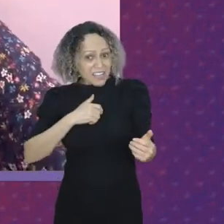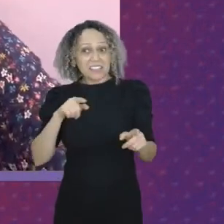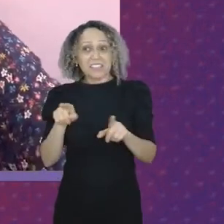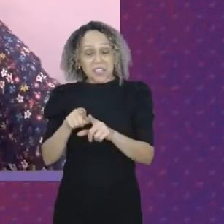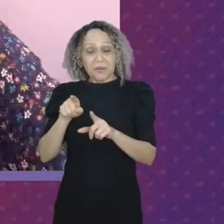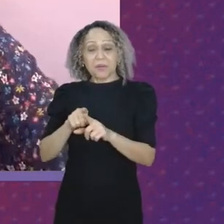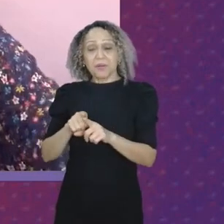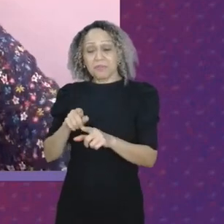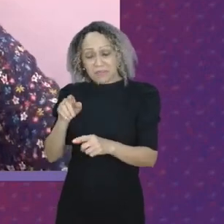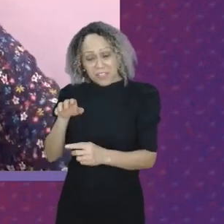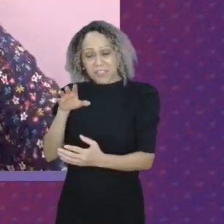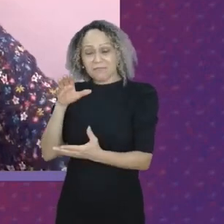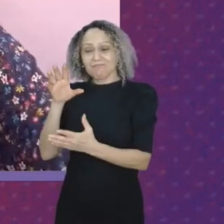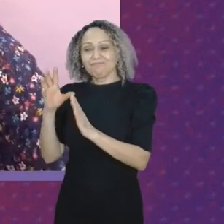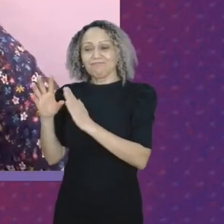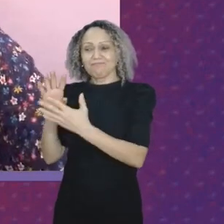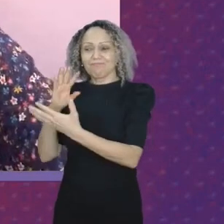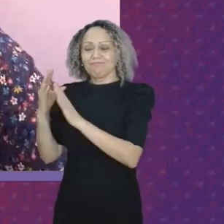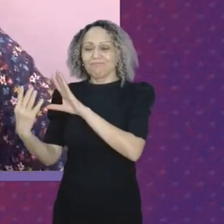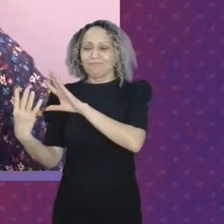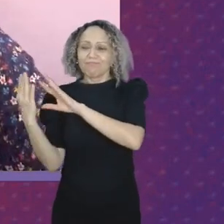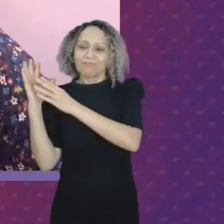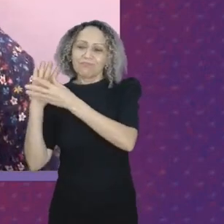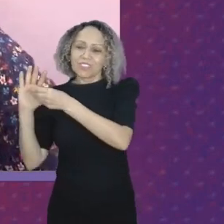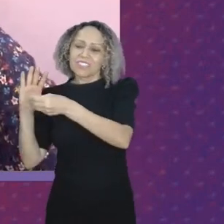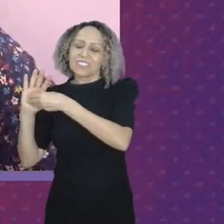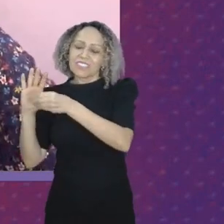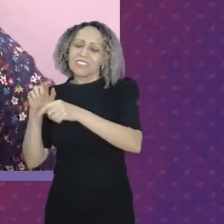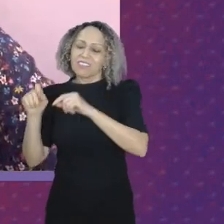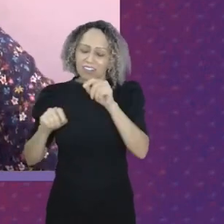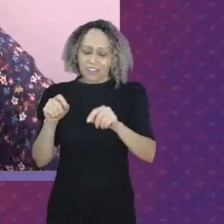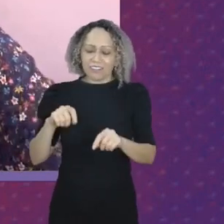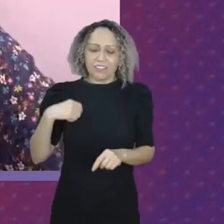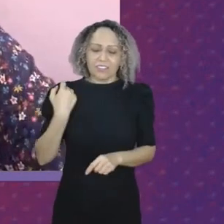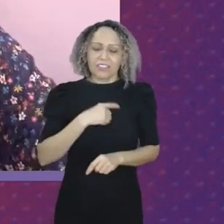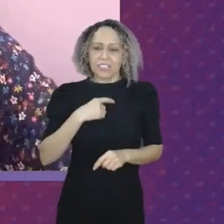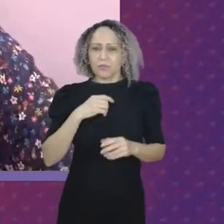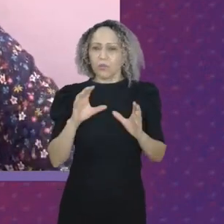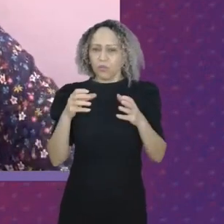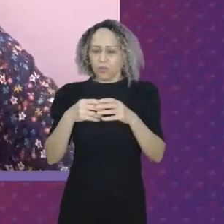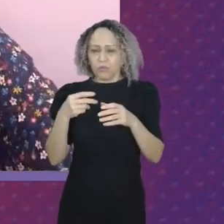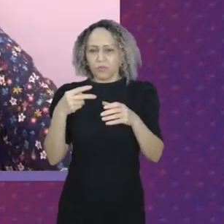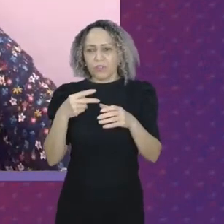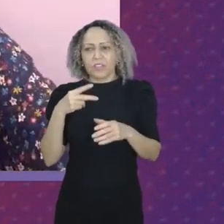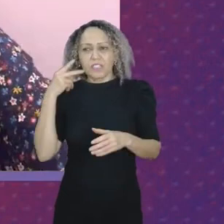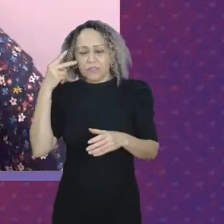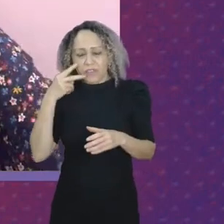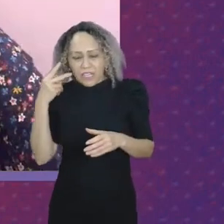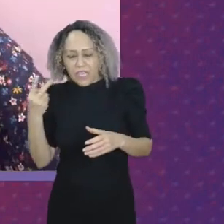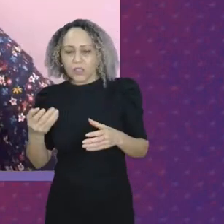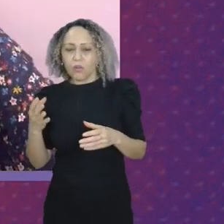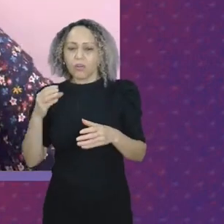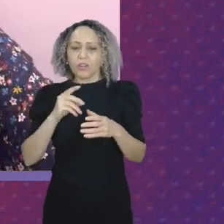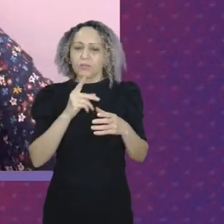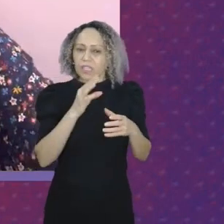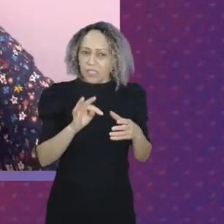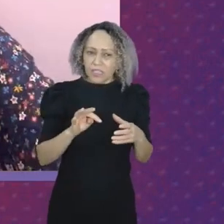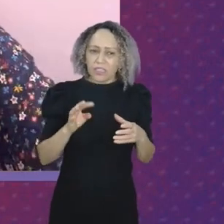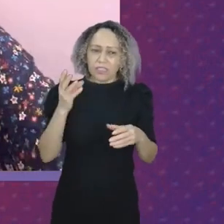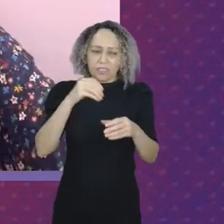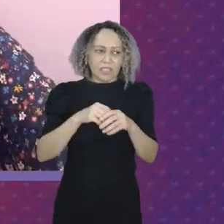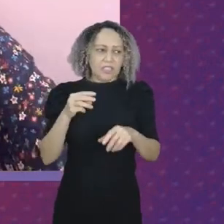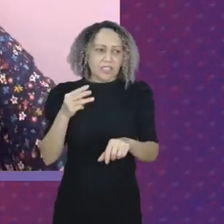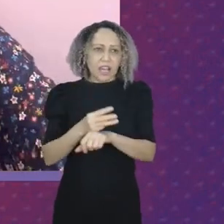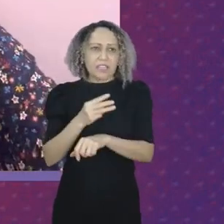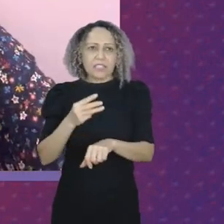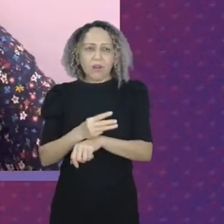mulheres acontecem isso também, nós temos um grupo de vereadoras do Partido dos Trabalhadores que a gente troca muita informação no WhatsApp, conversa bastante. A